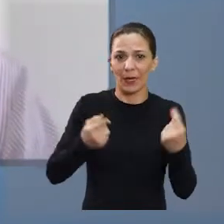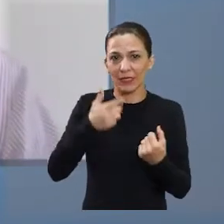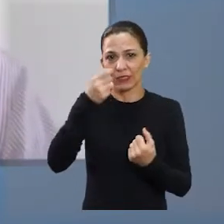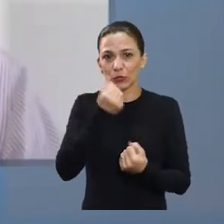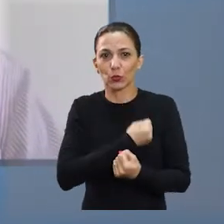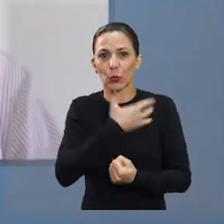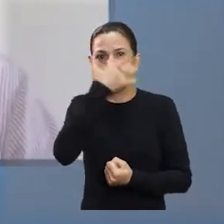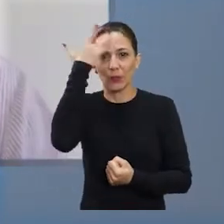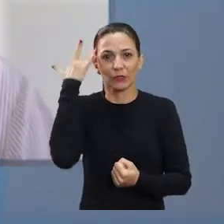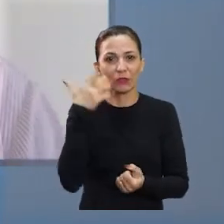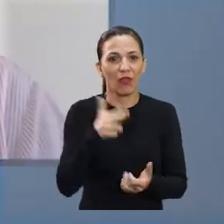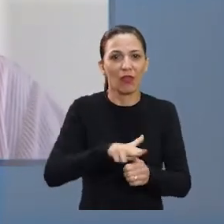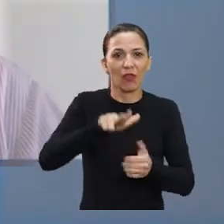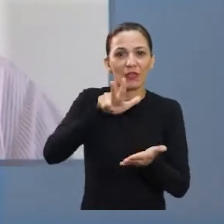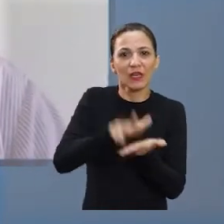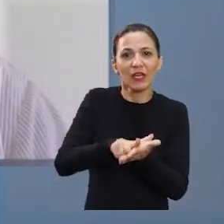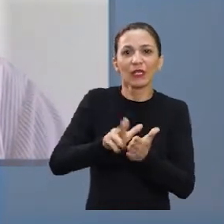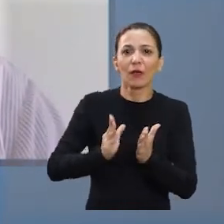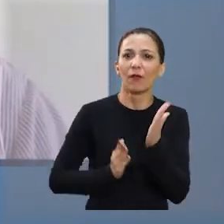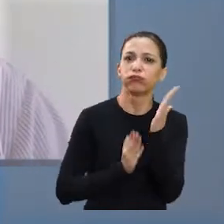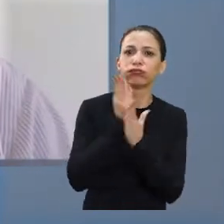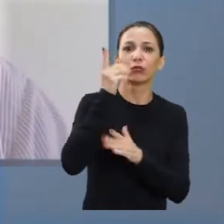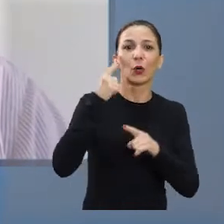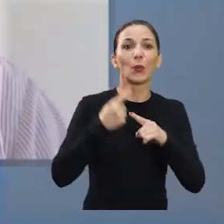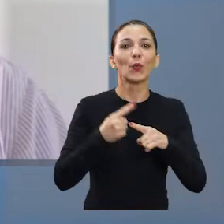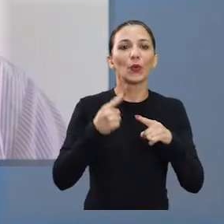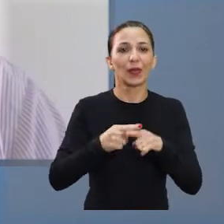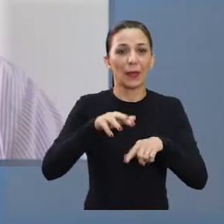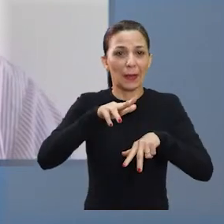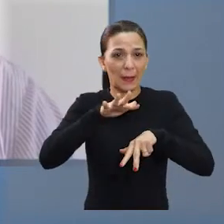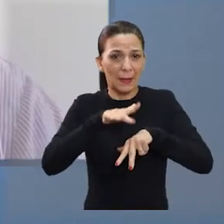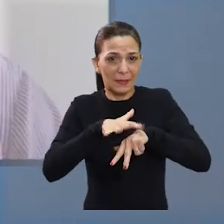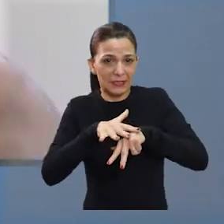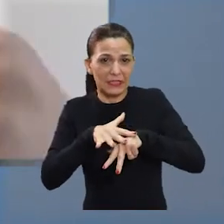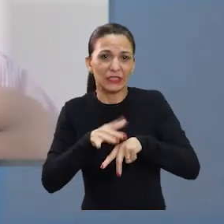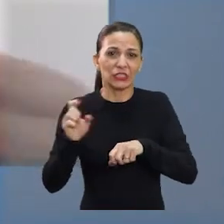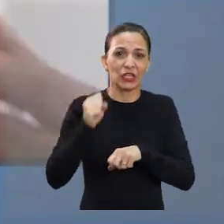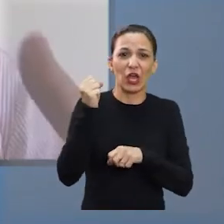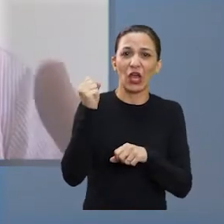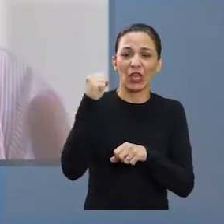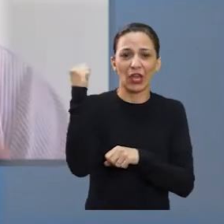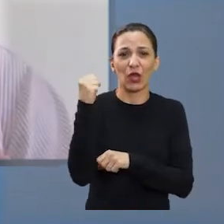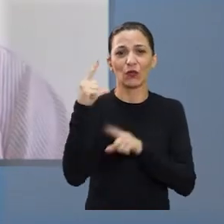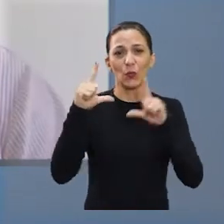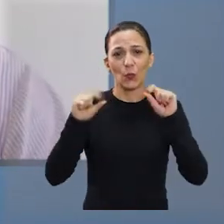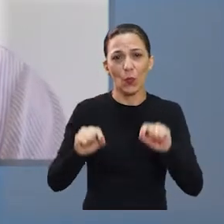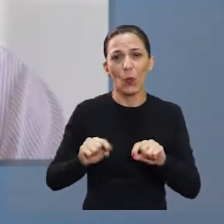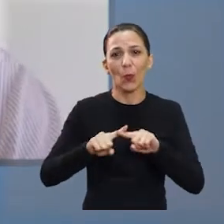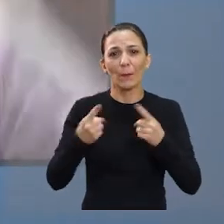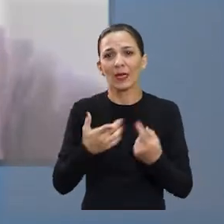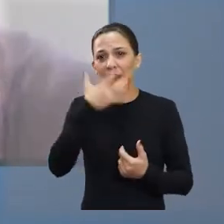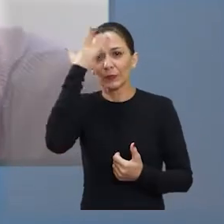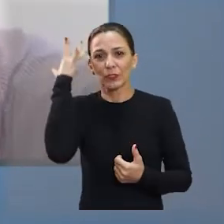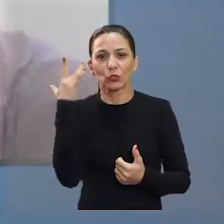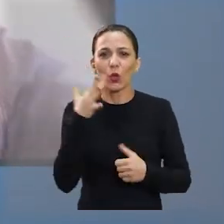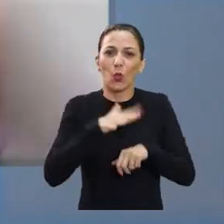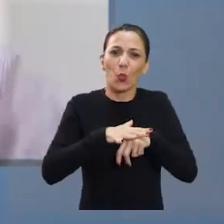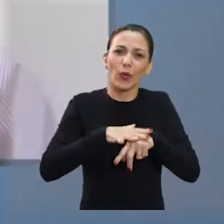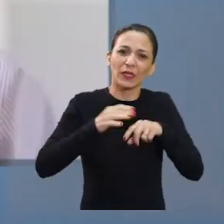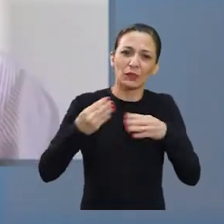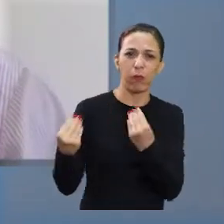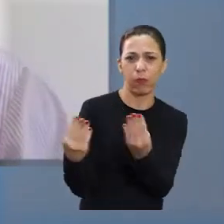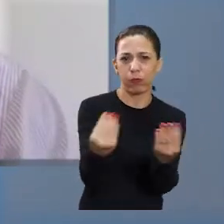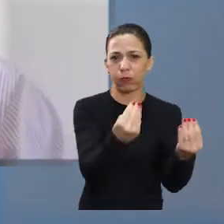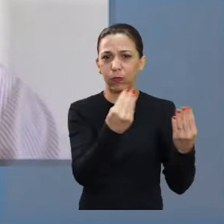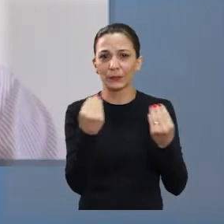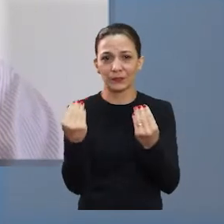gente positiva que, por mais que a porcentagem de pacientes que compliquem seja pequena, acaba sendo grande em número absoluto, porque o número de